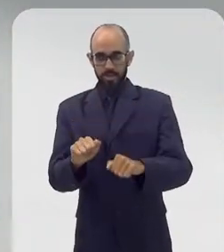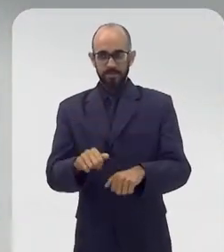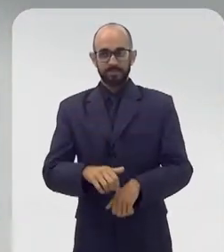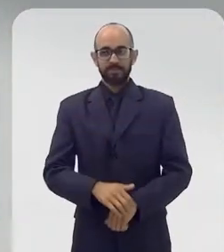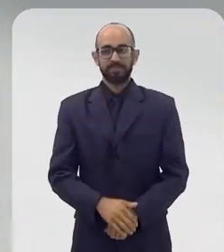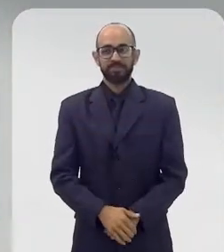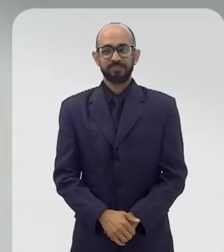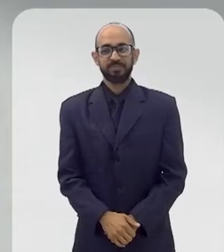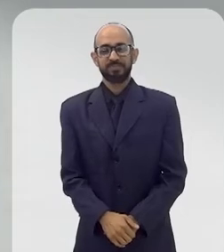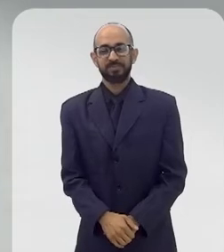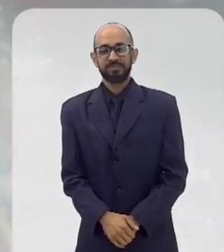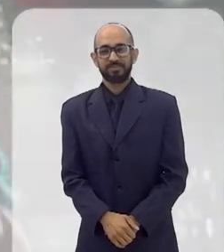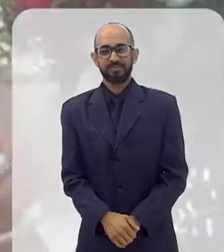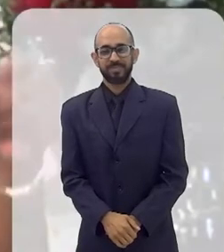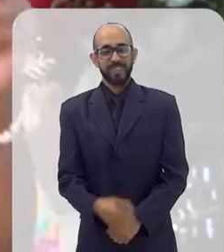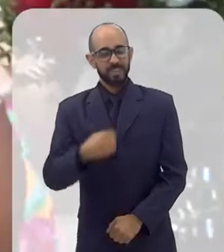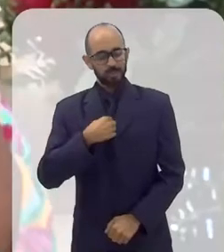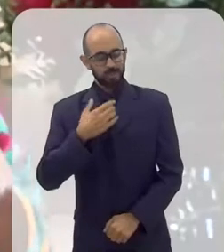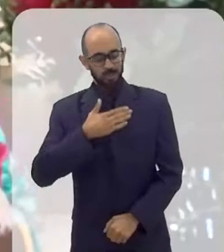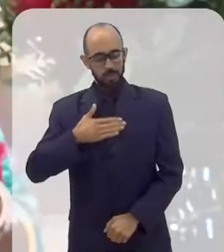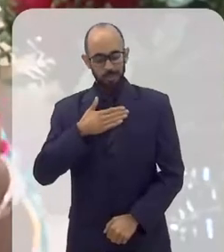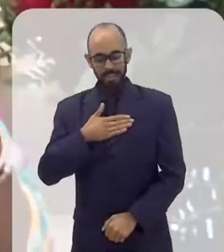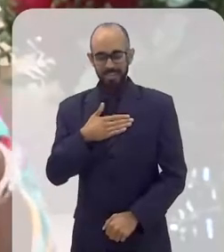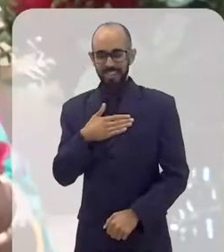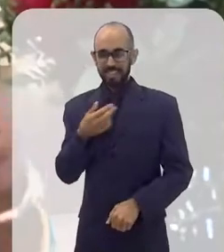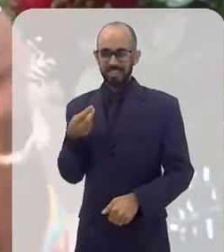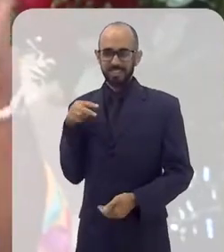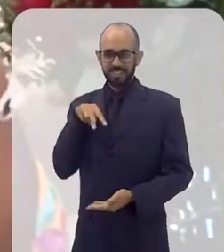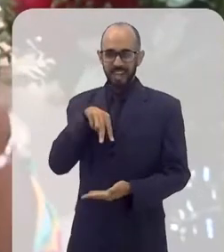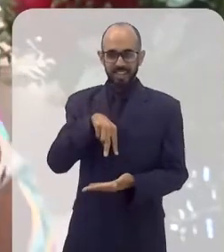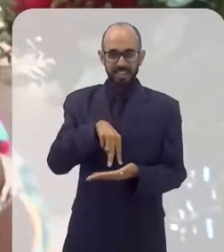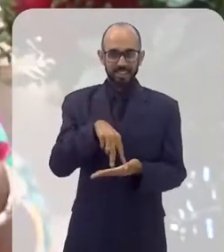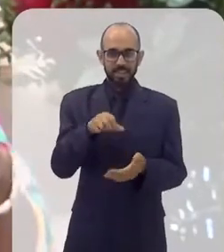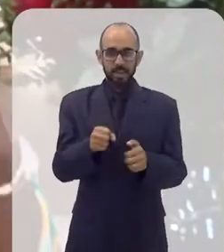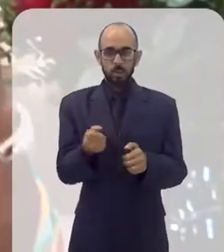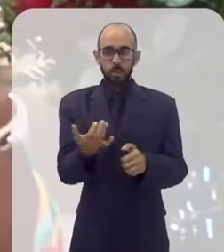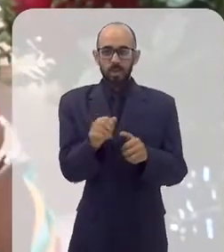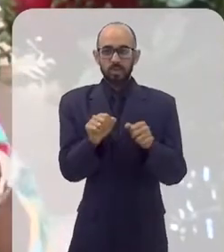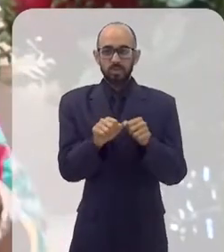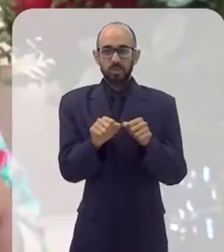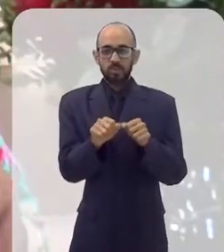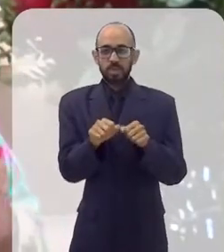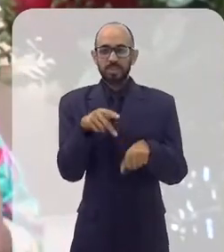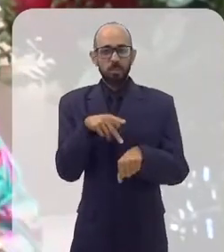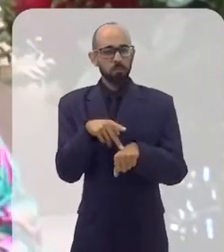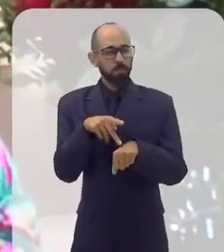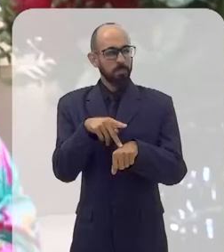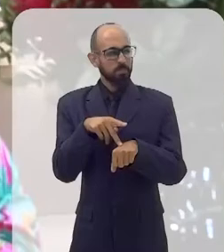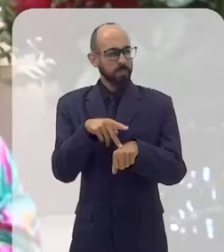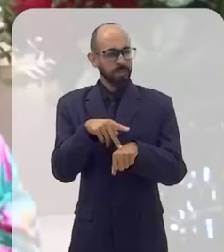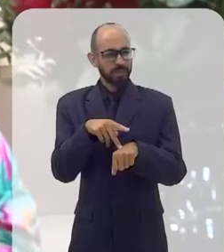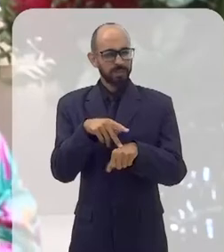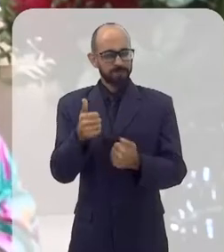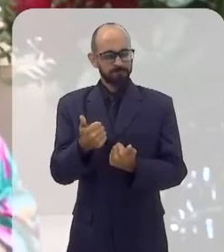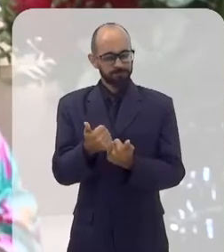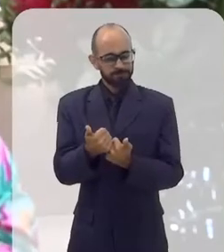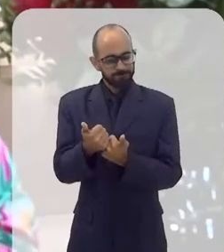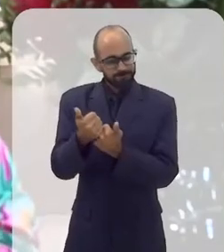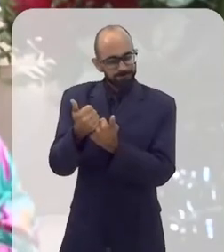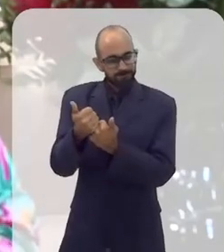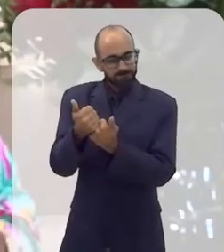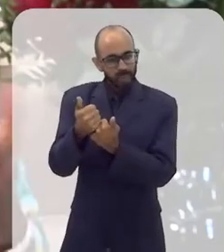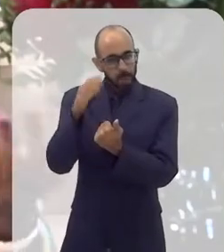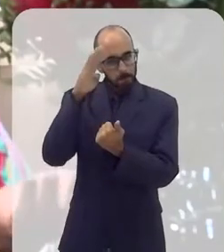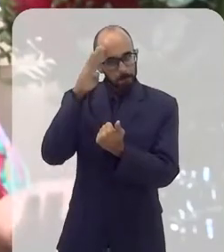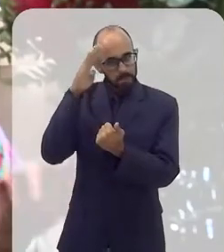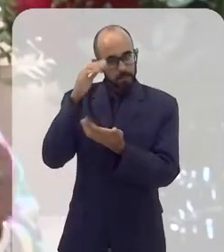Santos dos Últimos Dias. Eu tive o prazer de estar aqui quando foi colocada a pedra fundamental,